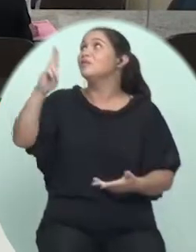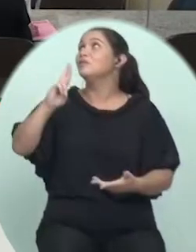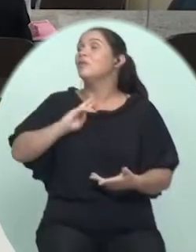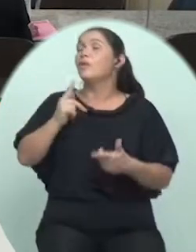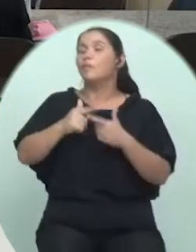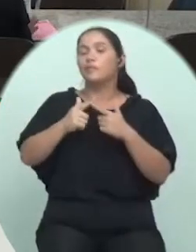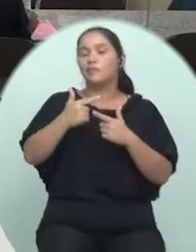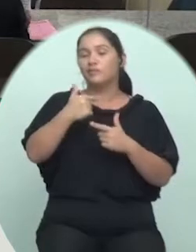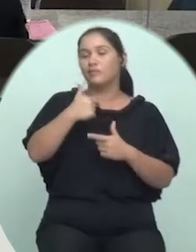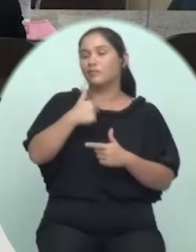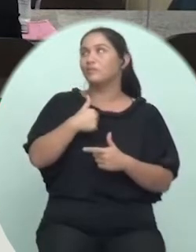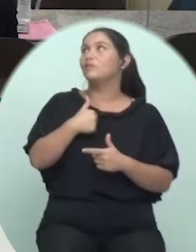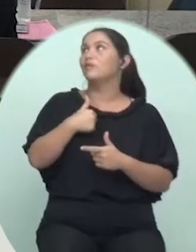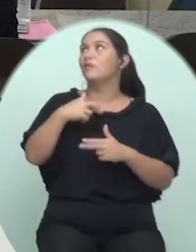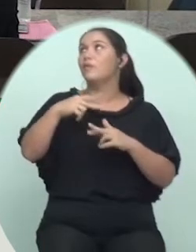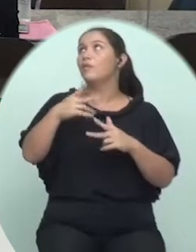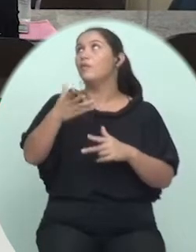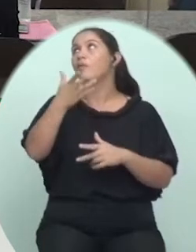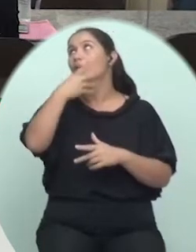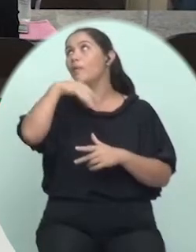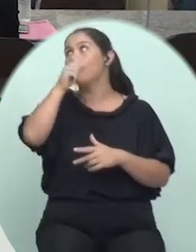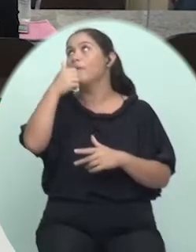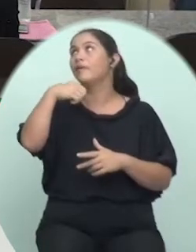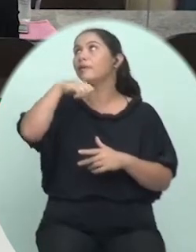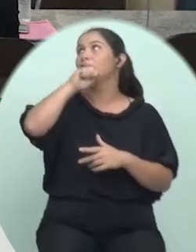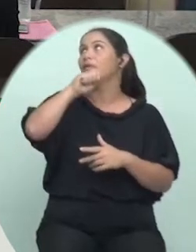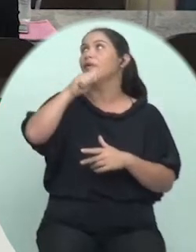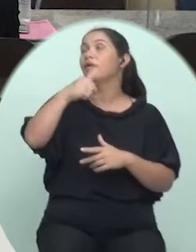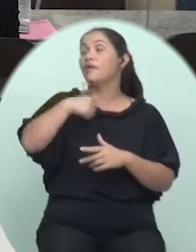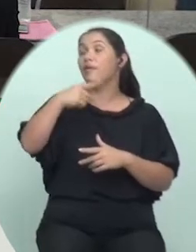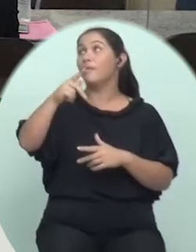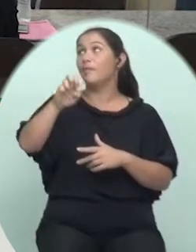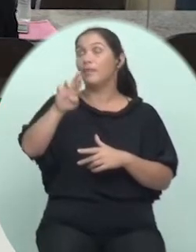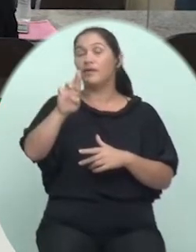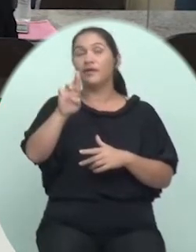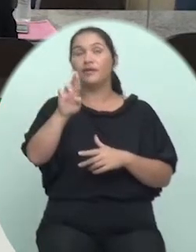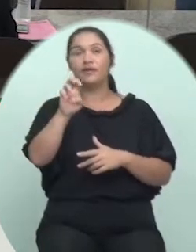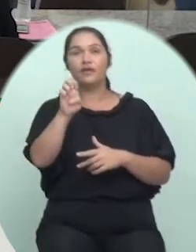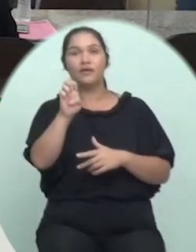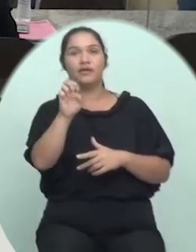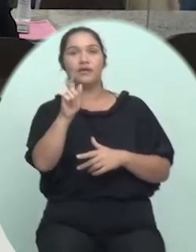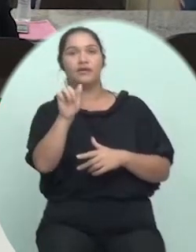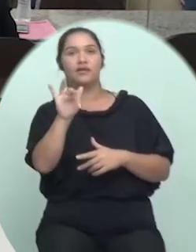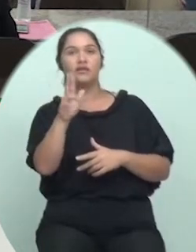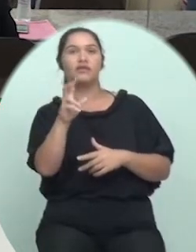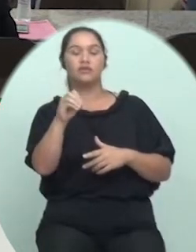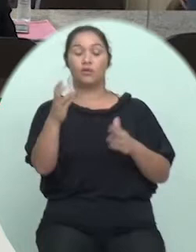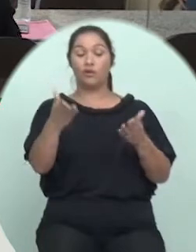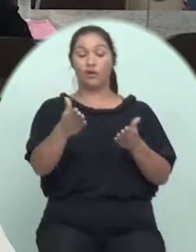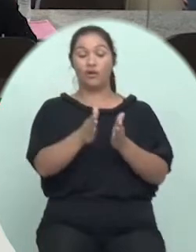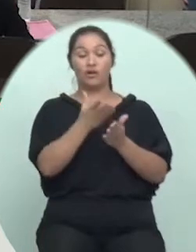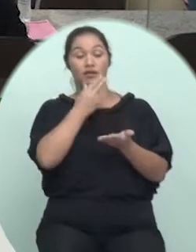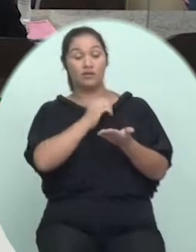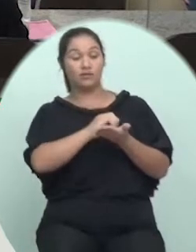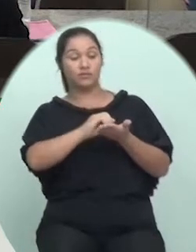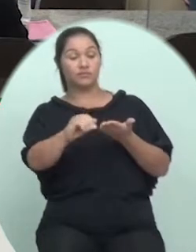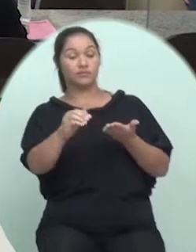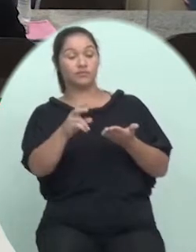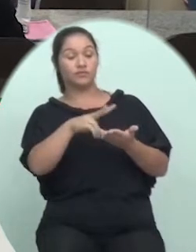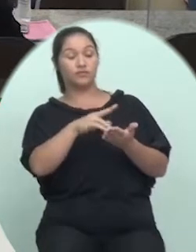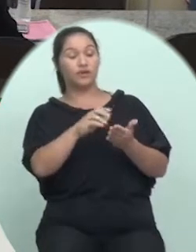como todos os meus pais foram. Solicito agora que faça a leitura do expediente.